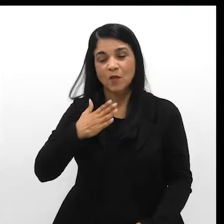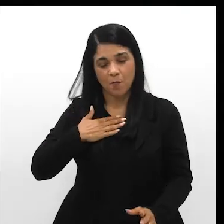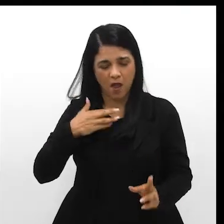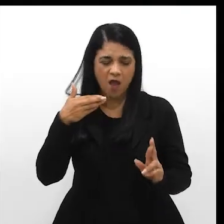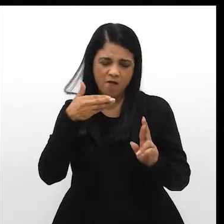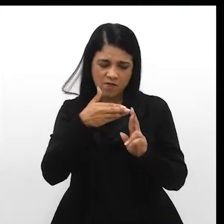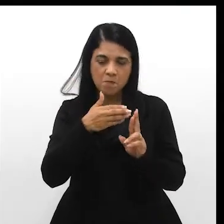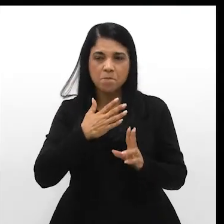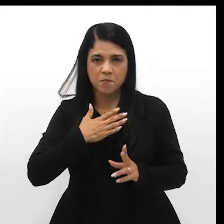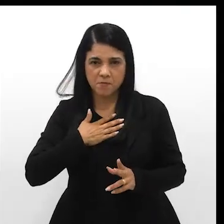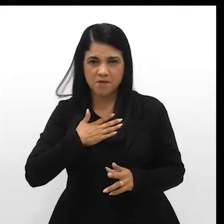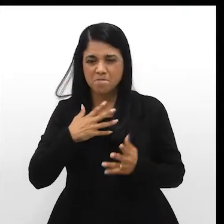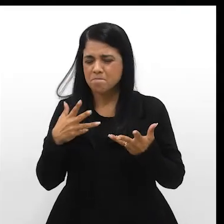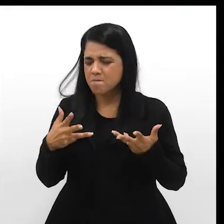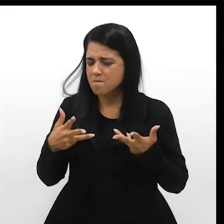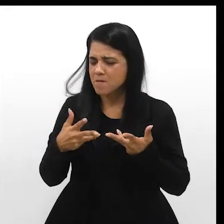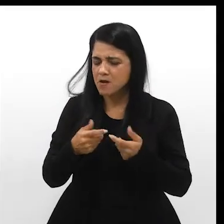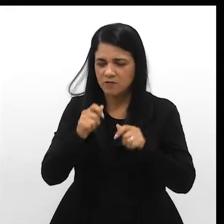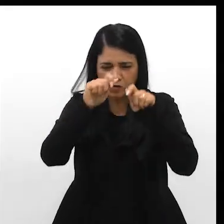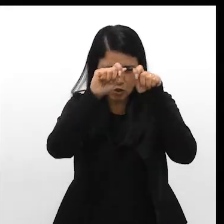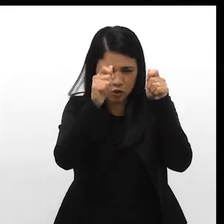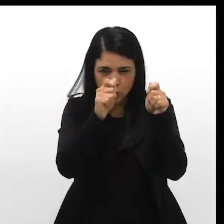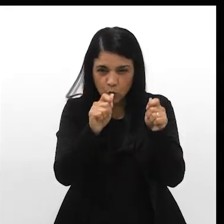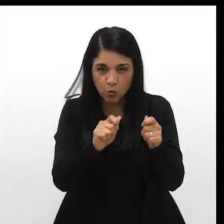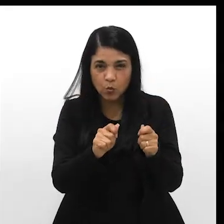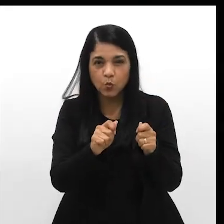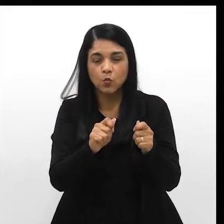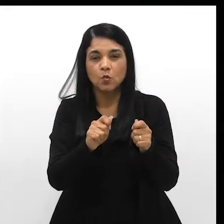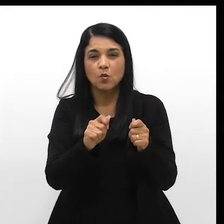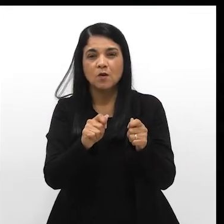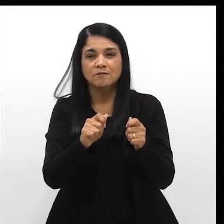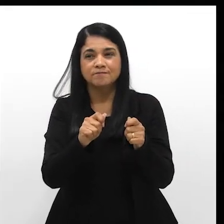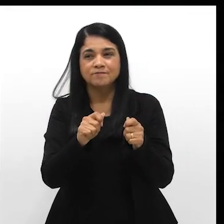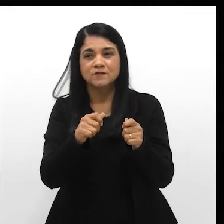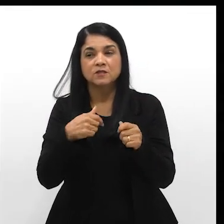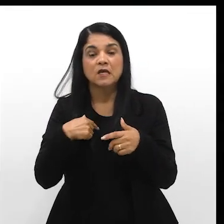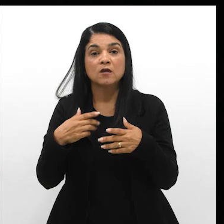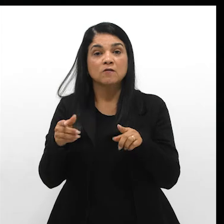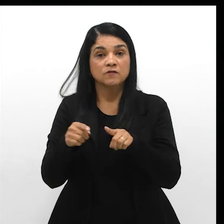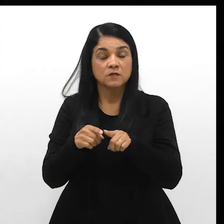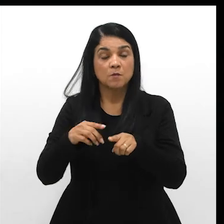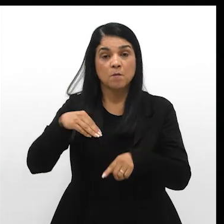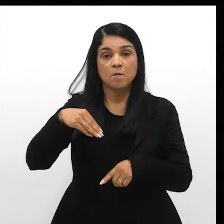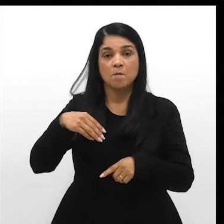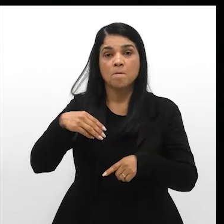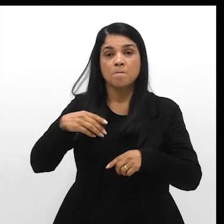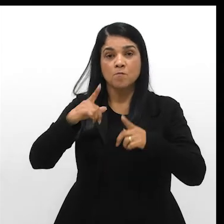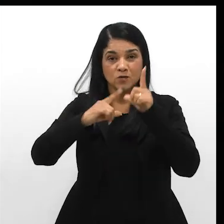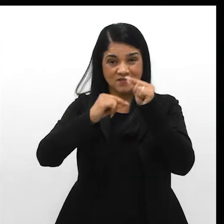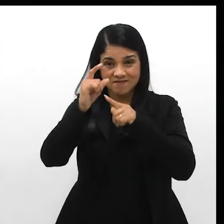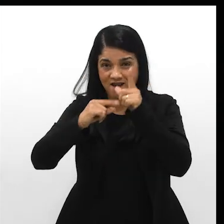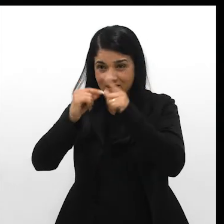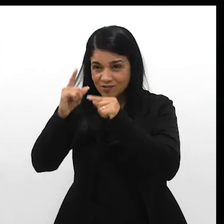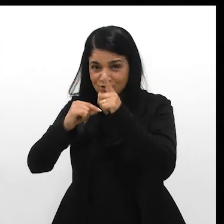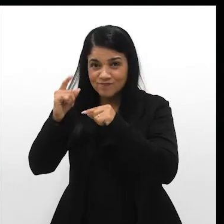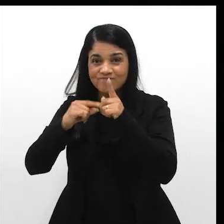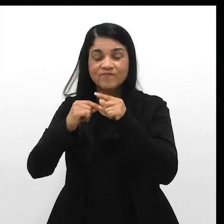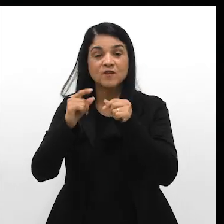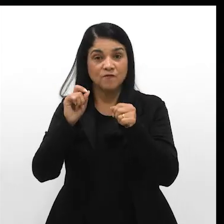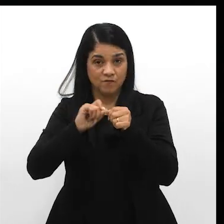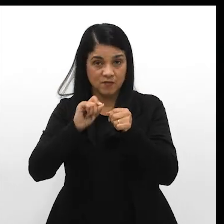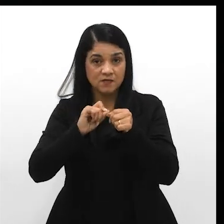Glynston Paiva. Foi referência para mim também. Cara, maravilhoso escultor. E o Glynston tinha assim, eu fiz a Mocidade Independente do Padre